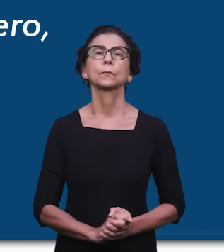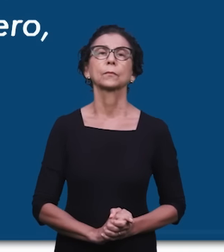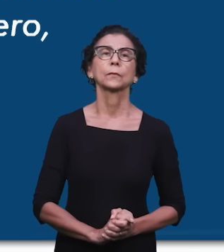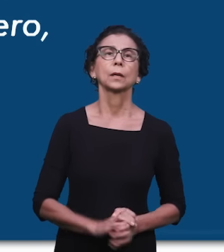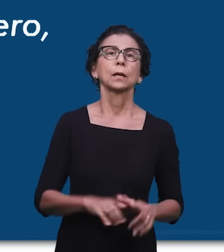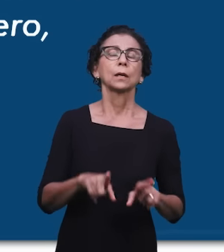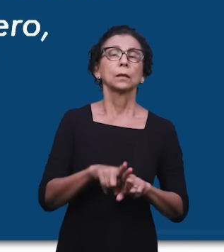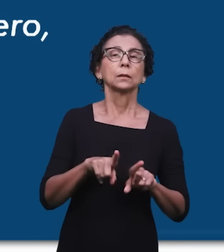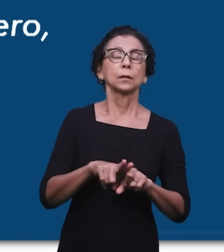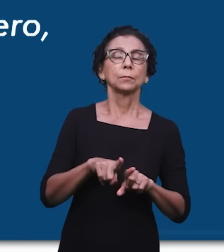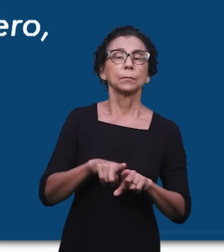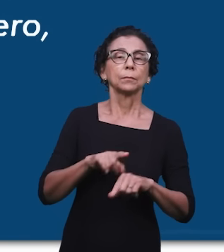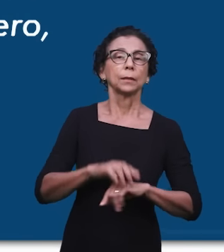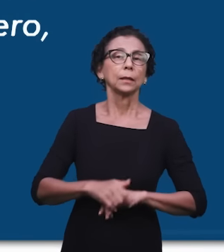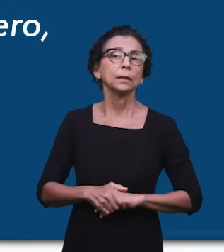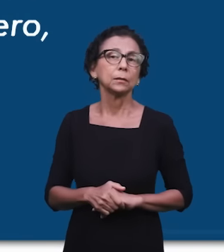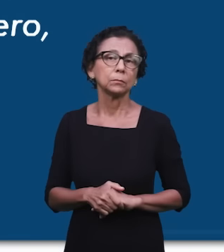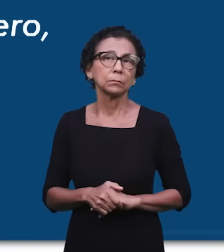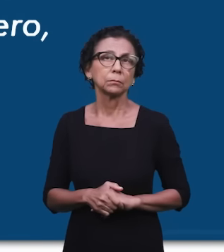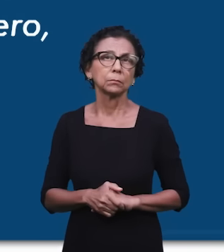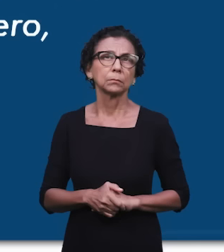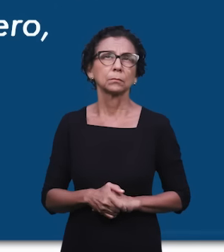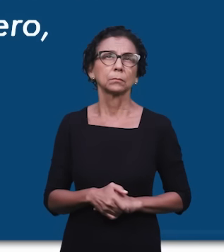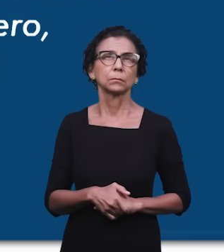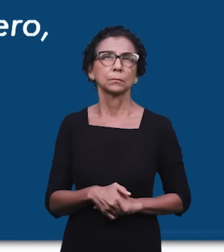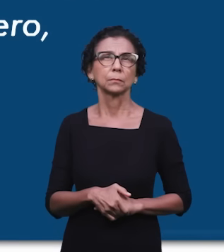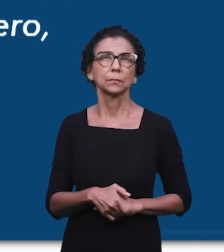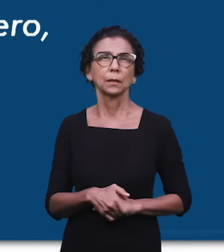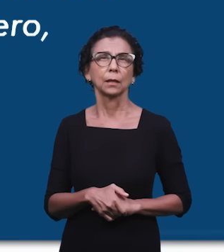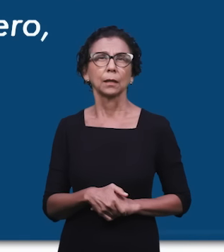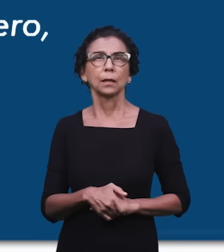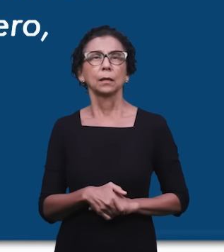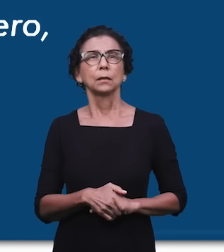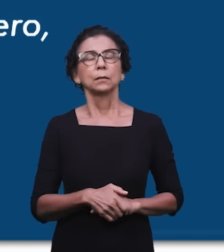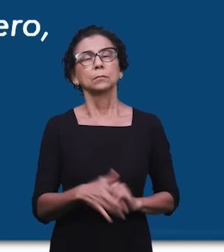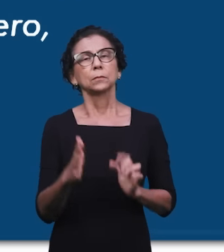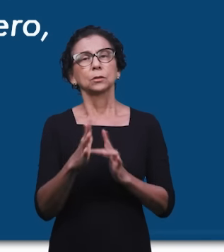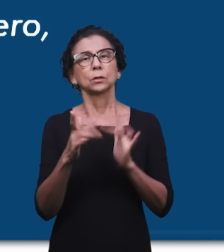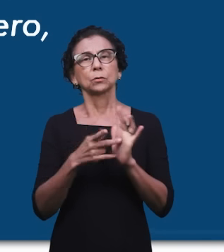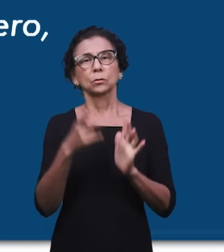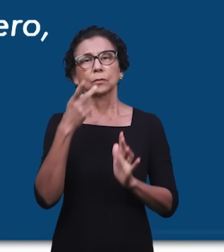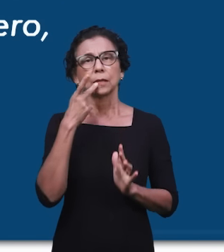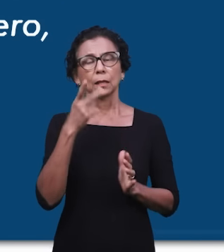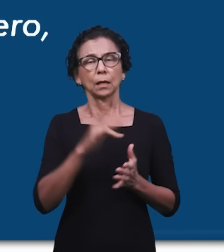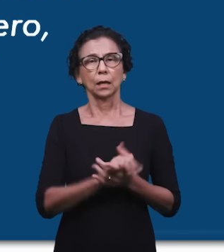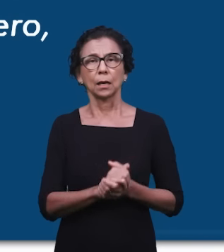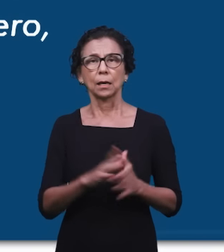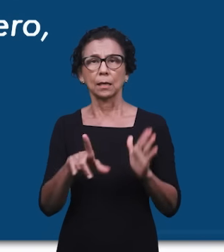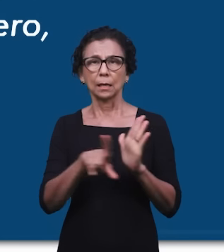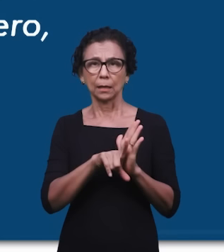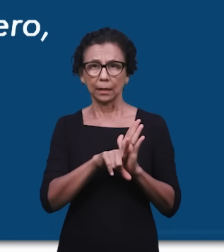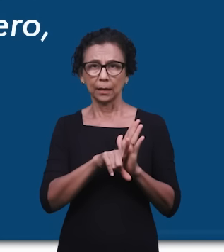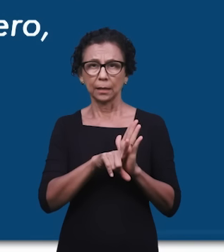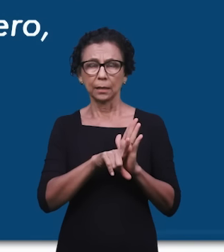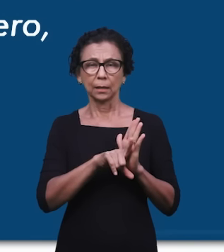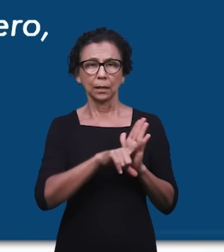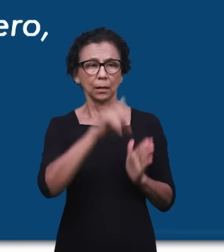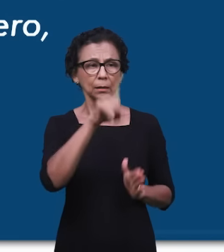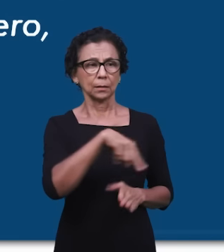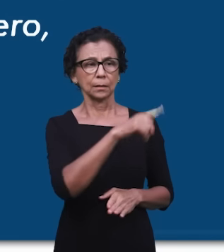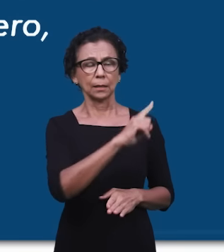aqui abrogar a lei, eu não vim descumprir a lei, mas eu vim para cumpri-la. No final